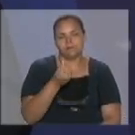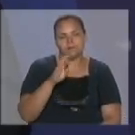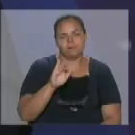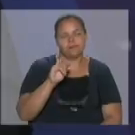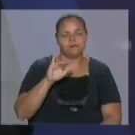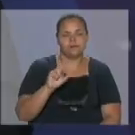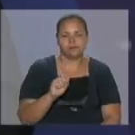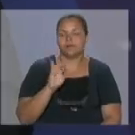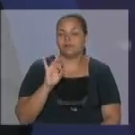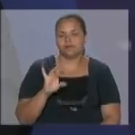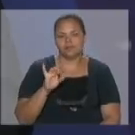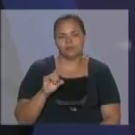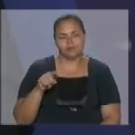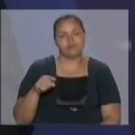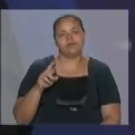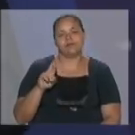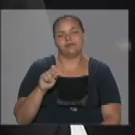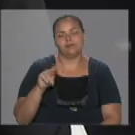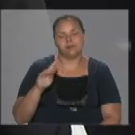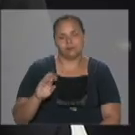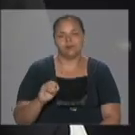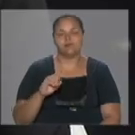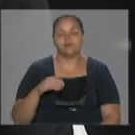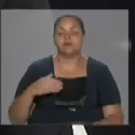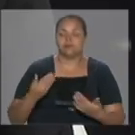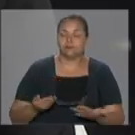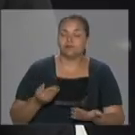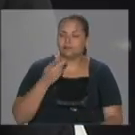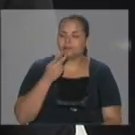reais só com Repetro. Isso a gente